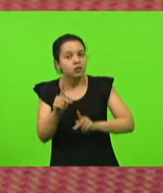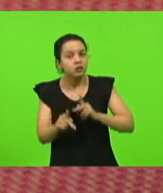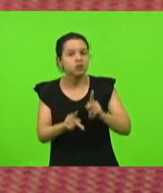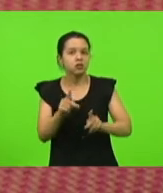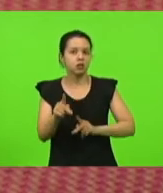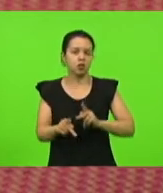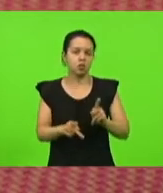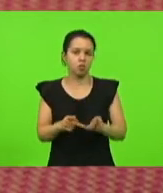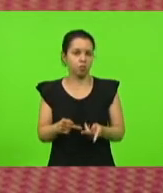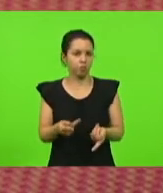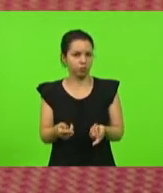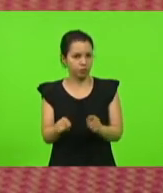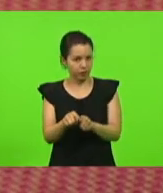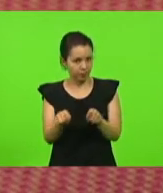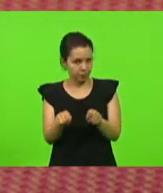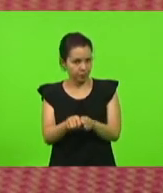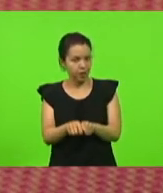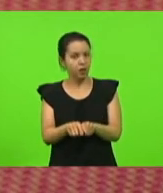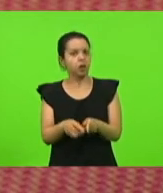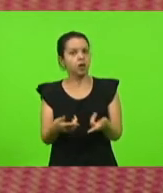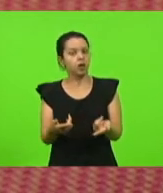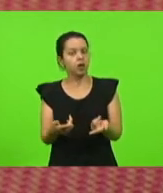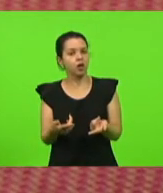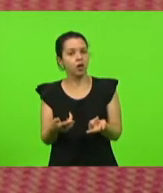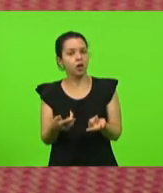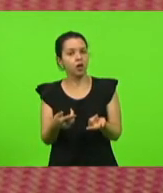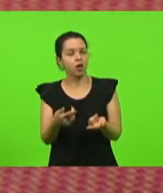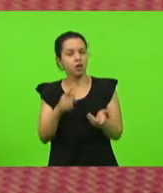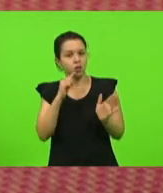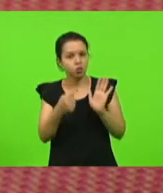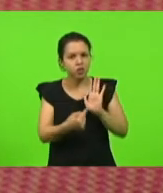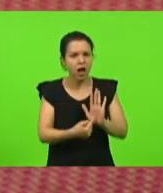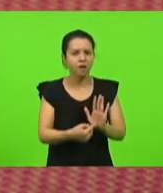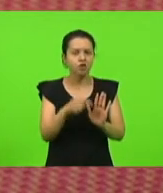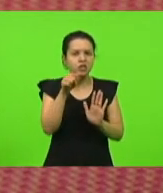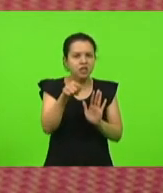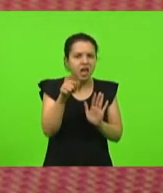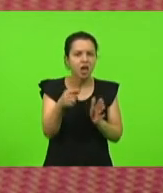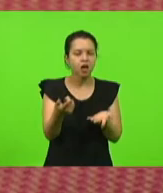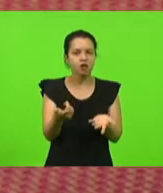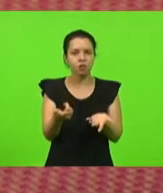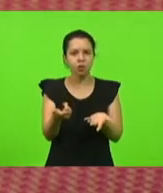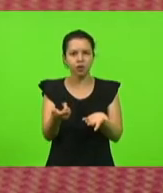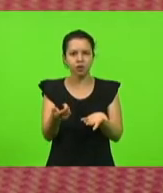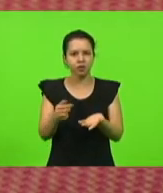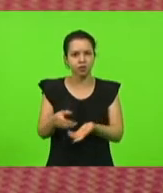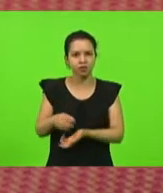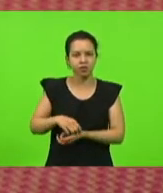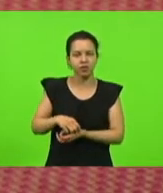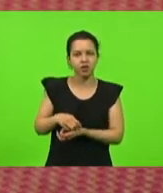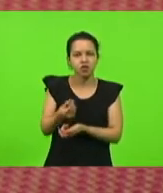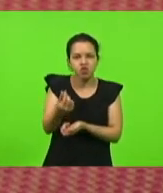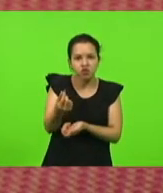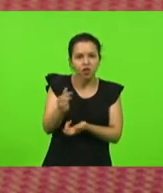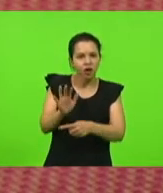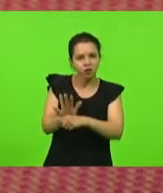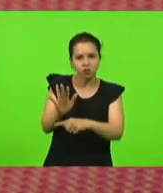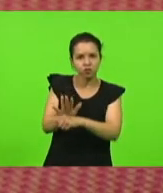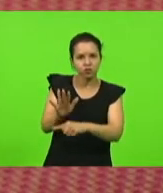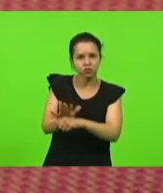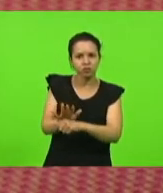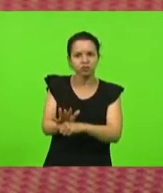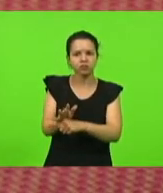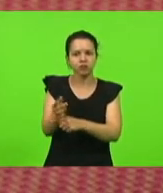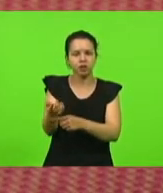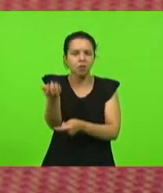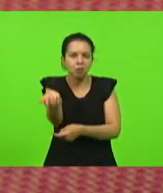fazer esse encaminhamento e não dá esmola, porque quando você ajuda com dinheiro, deputado Berlanda,